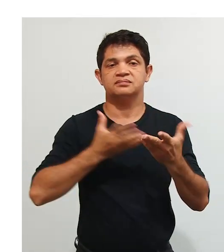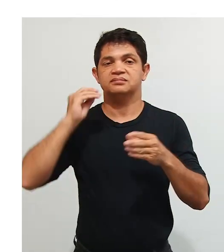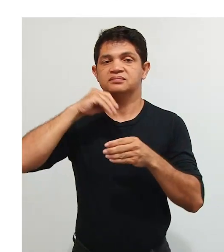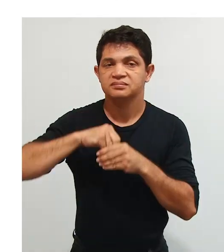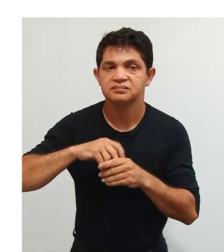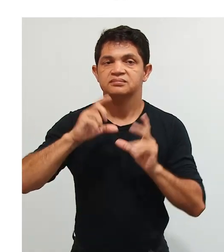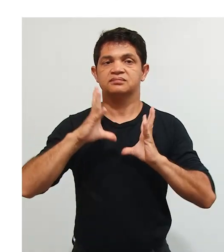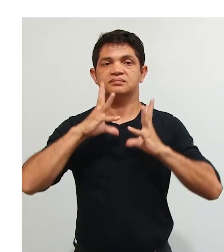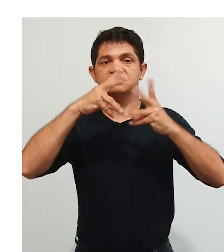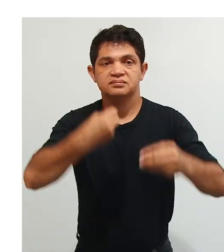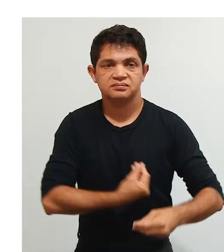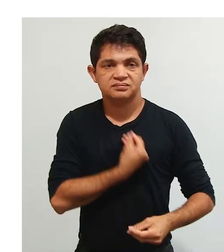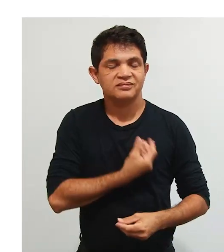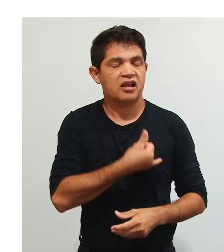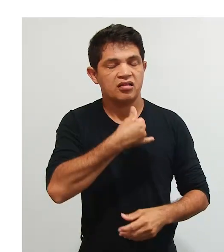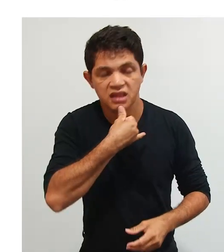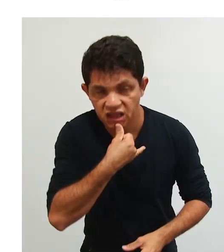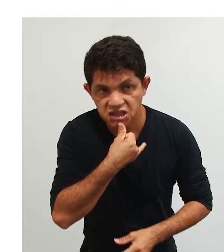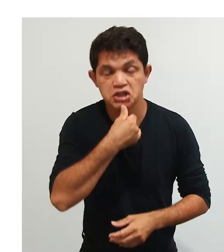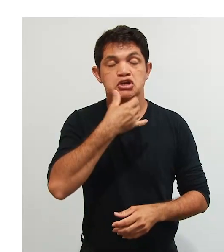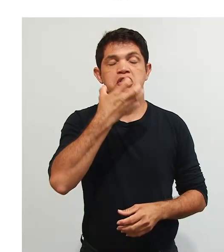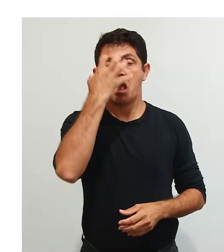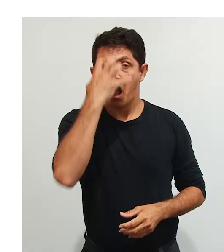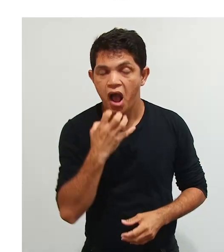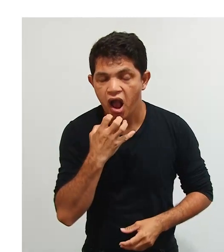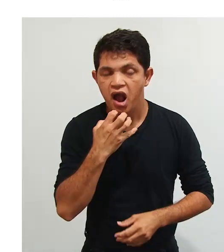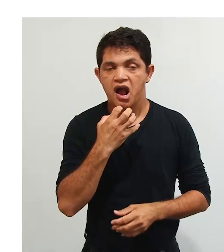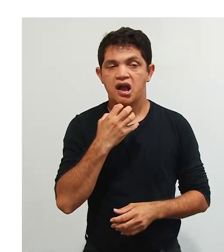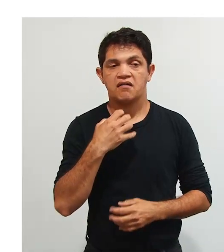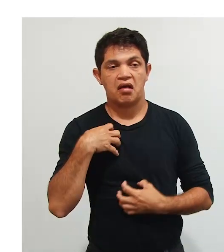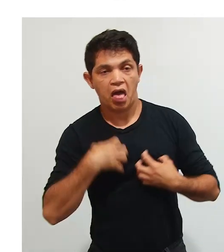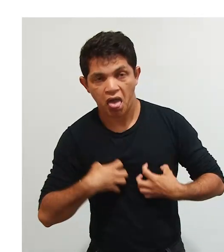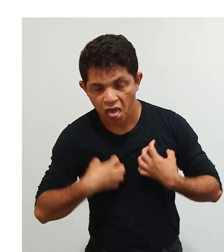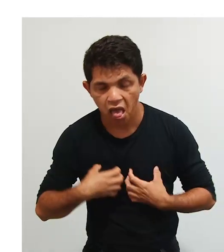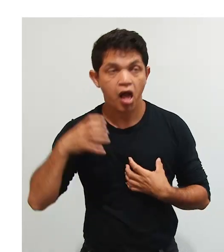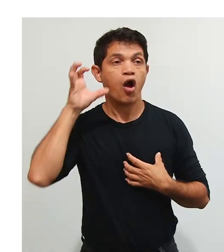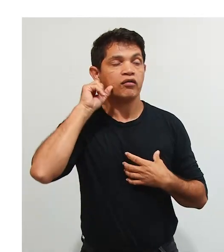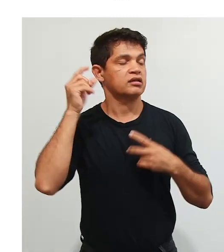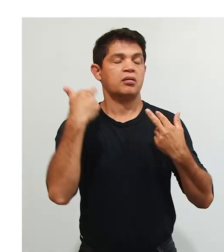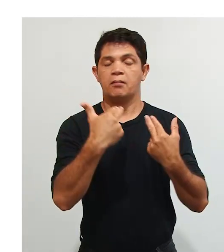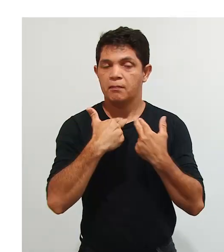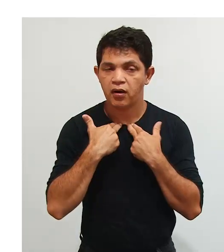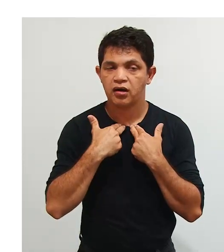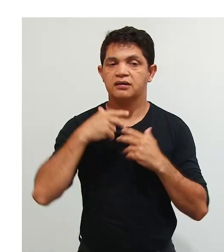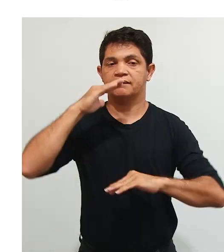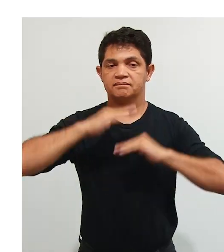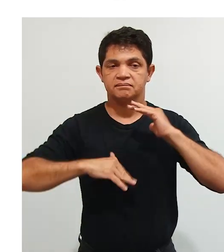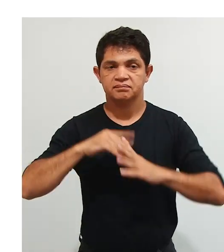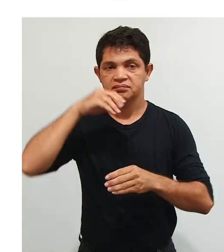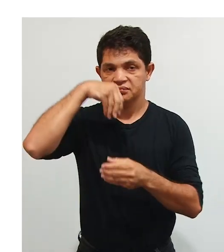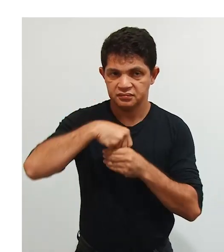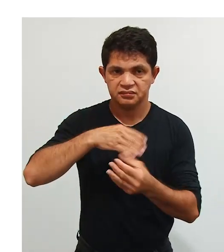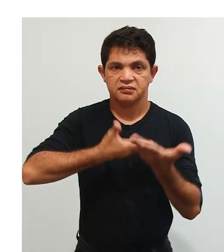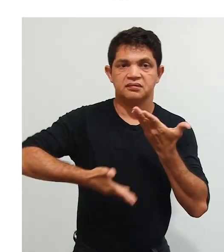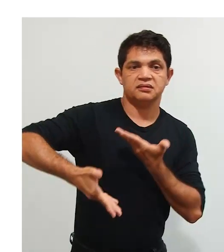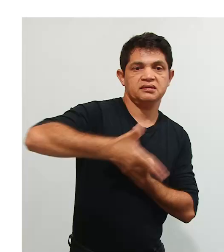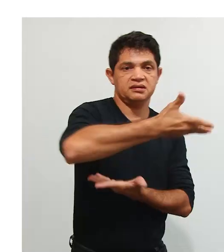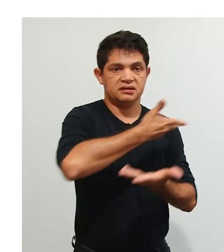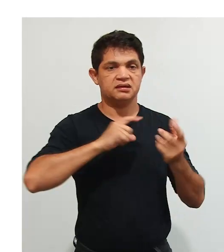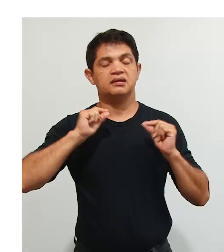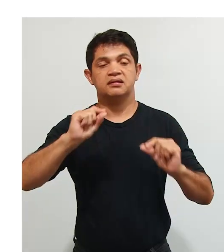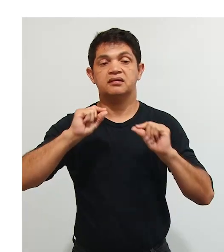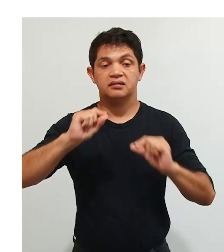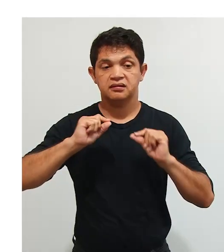aqui, mas com um tom super triste, ninguém vai acreditar no que eu tô falando. Ouvir. Então, nada que sua